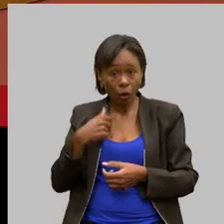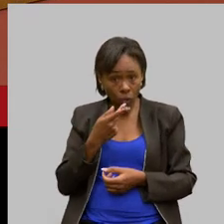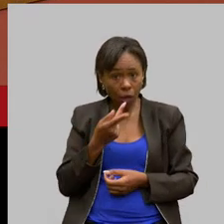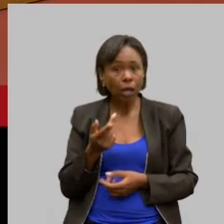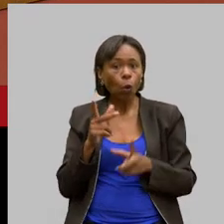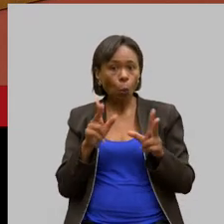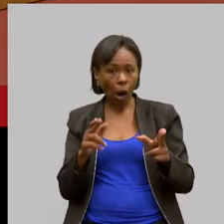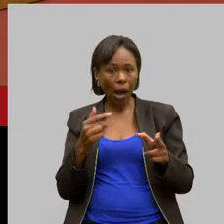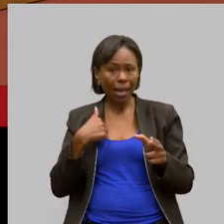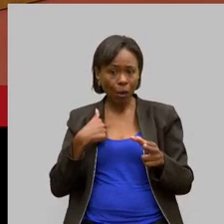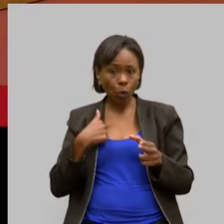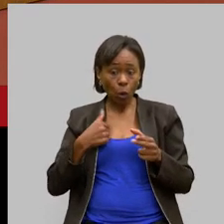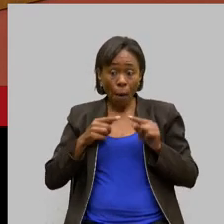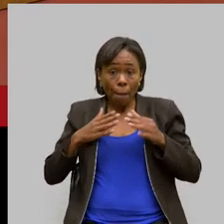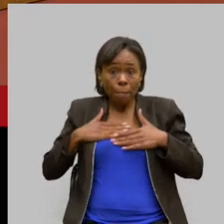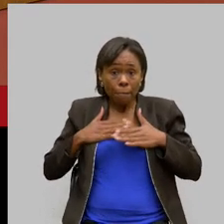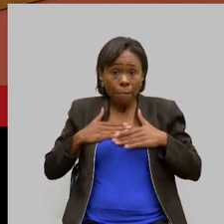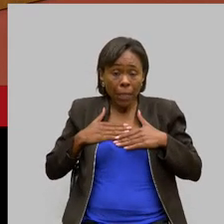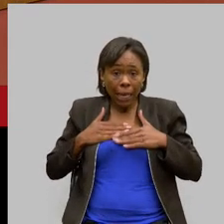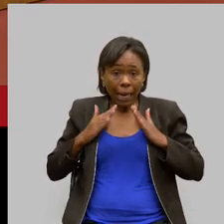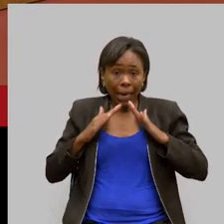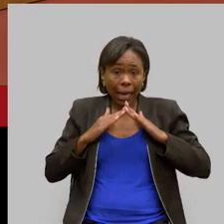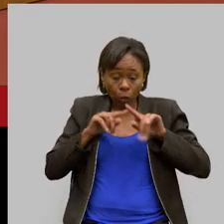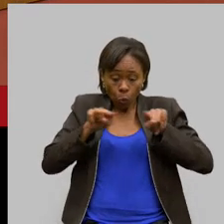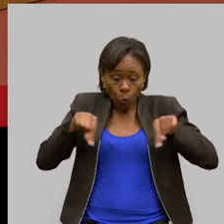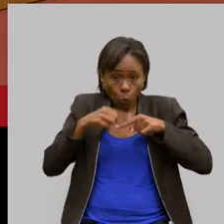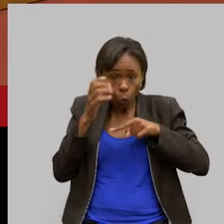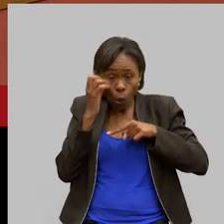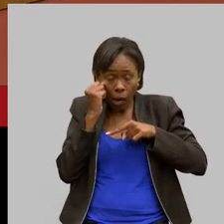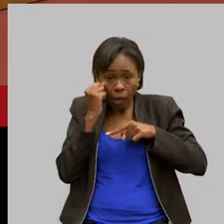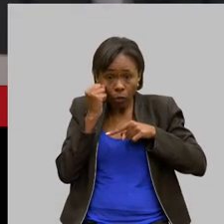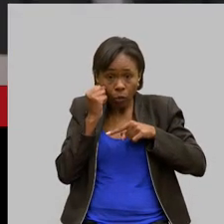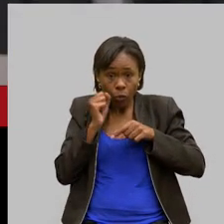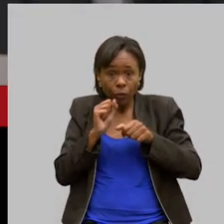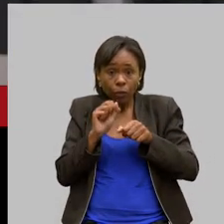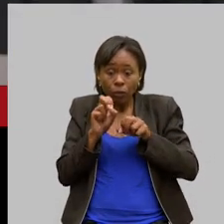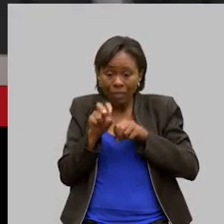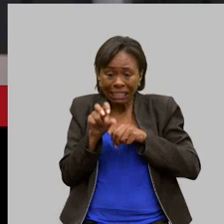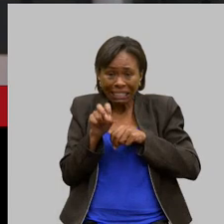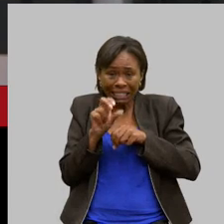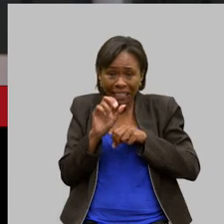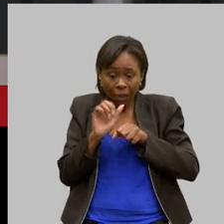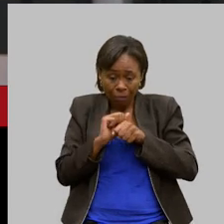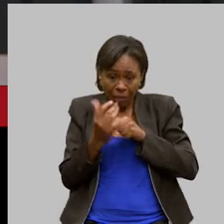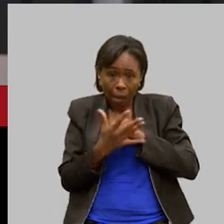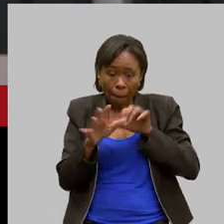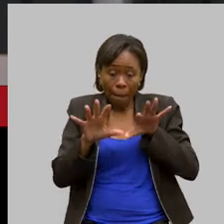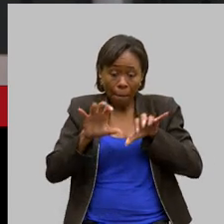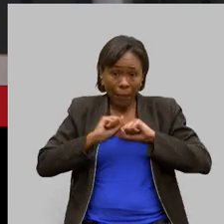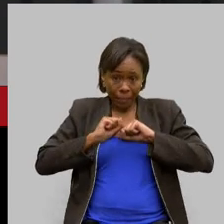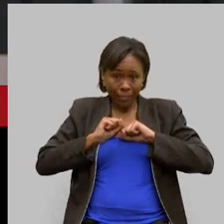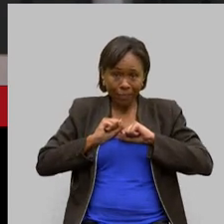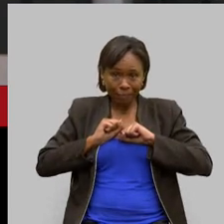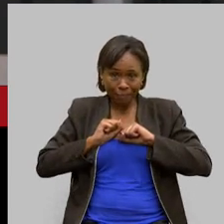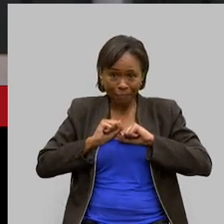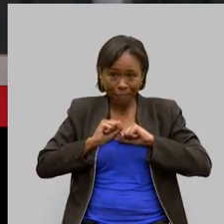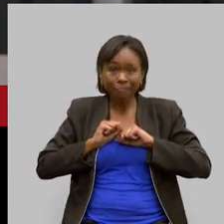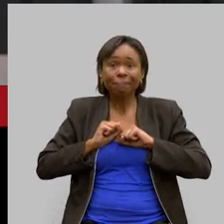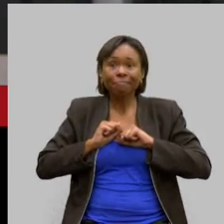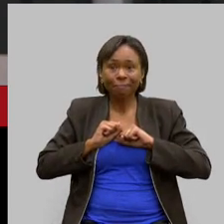quarto eu TCI assim mãe só tá com covid minha filha e